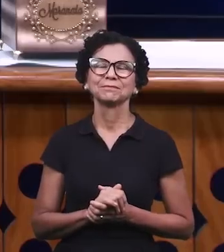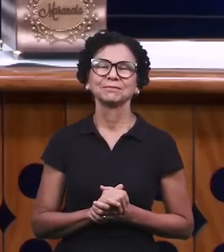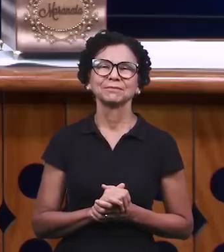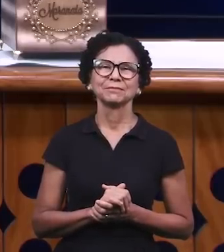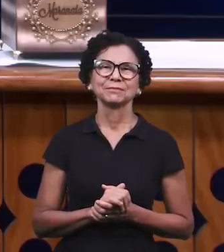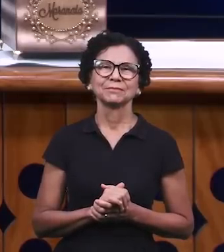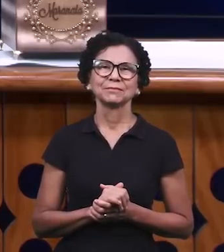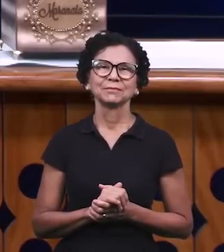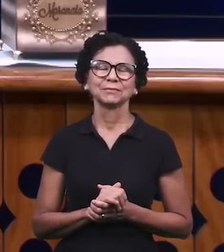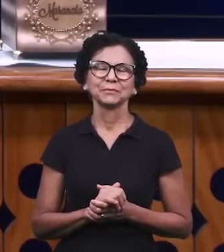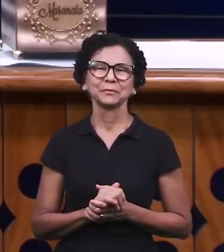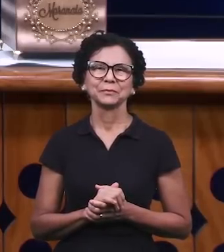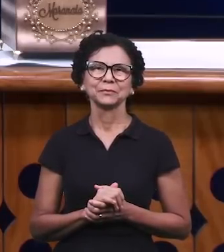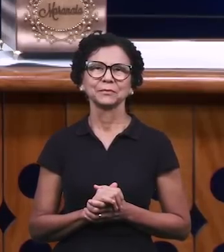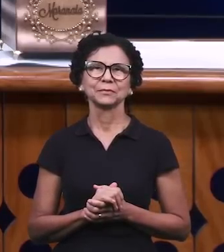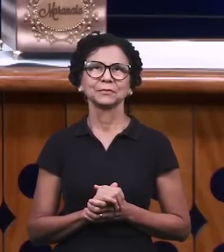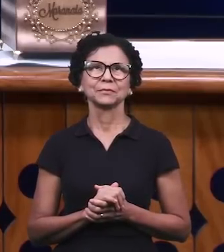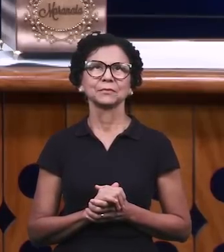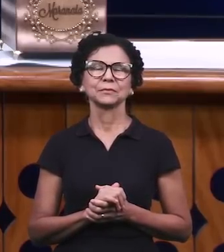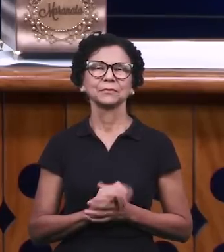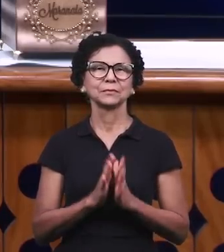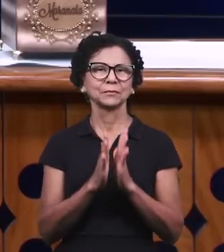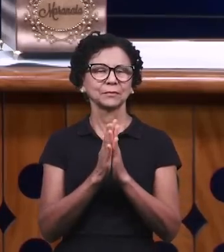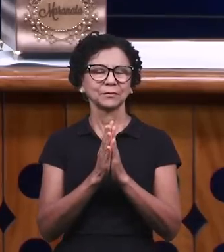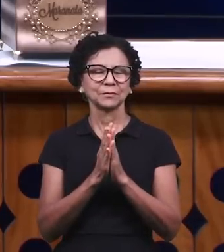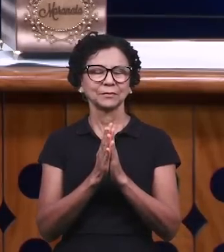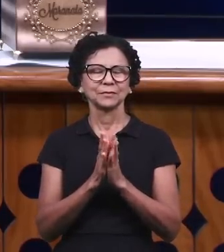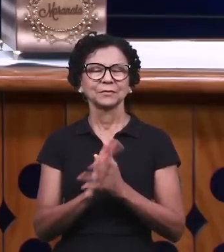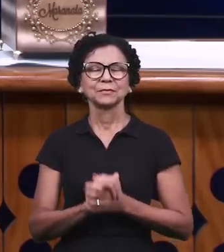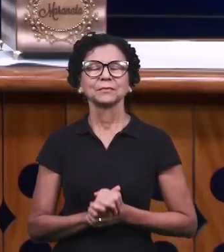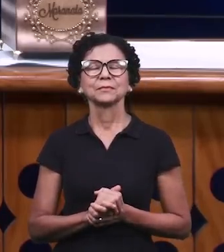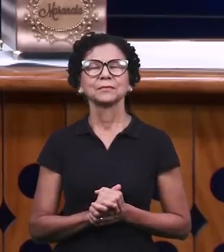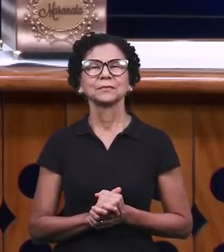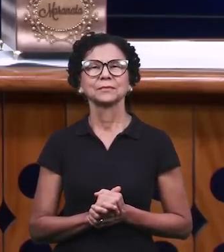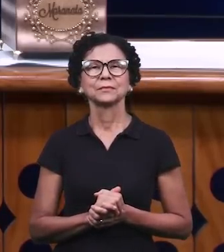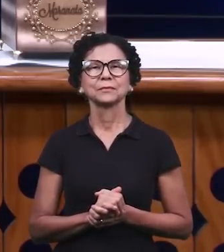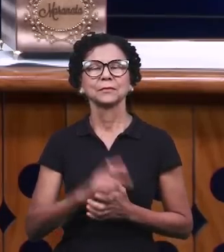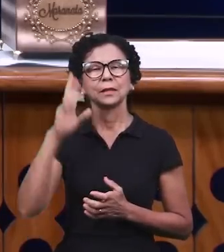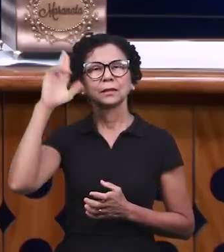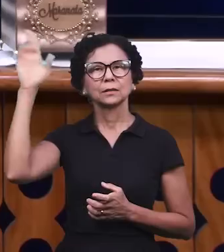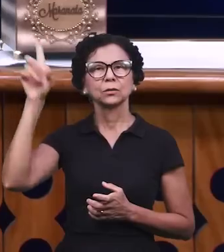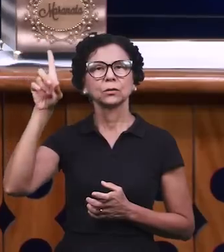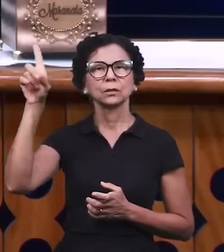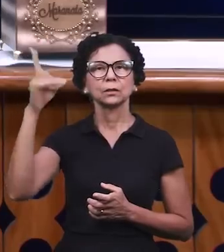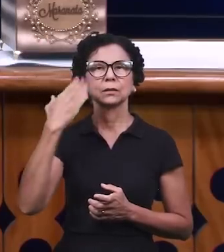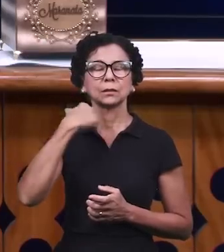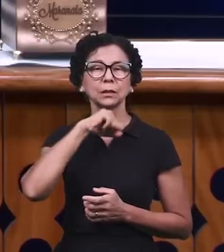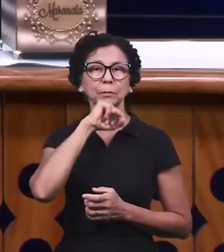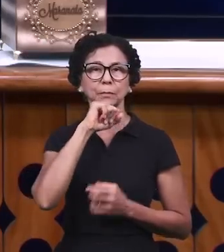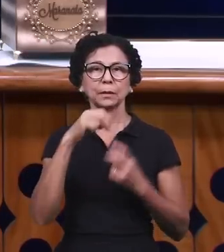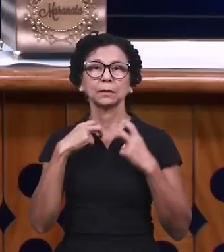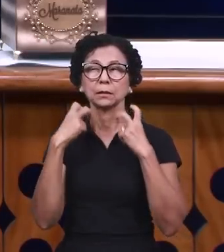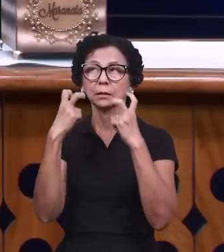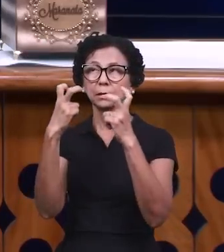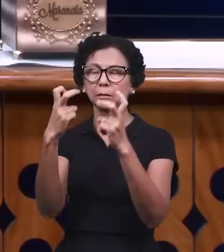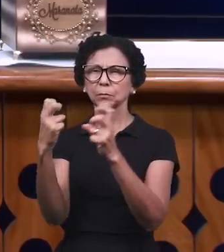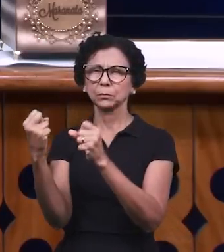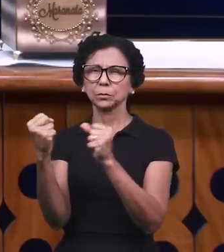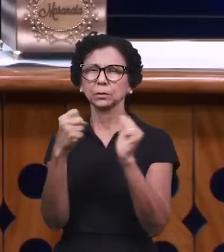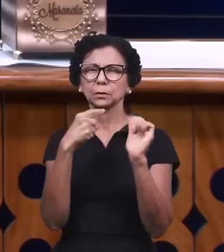para participar conosco deste culto. Oremos ao Senhor nosso Deus. Senhor nosso Deus, nosso Pai, clamamos a